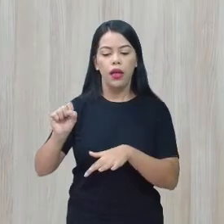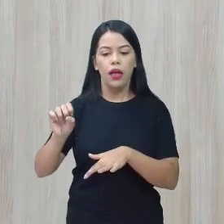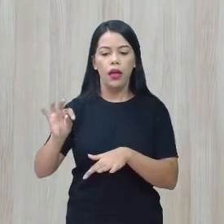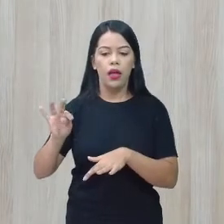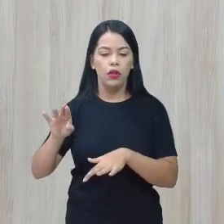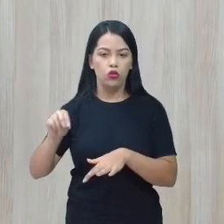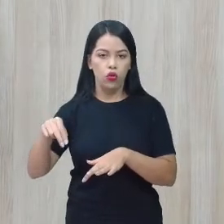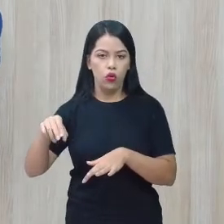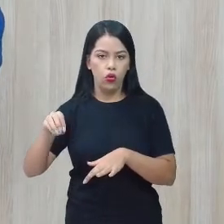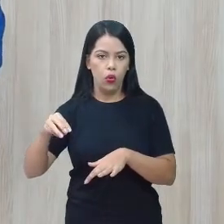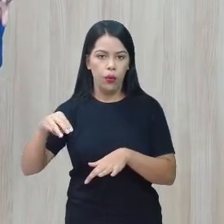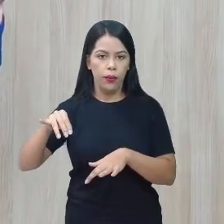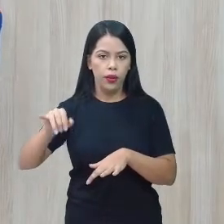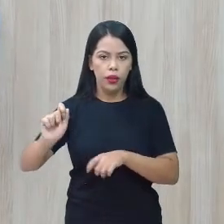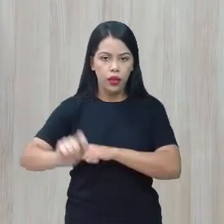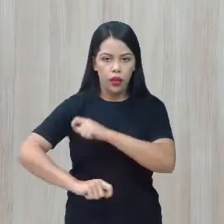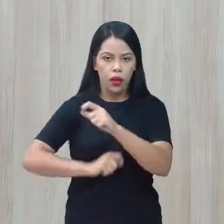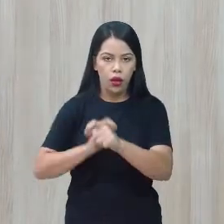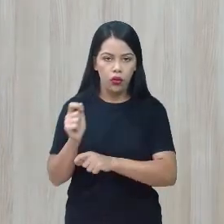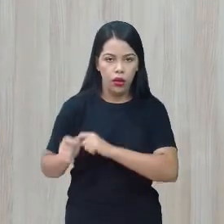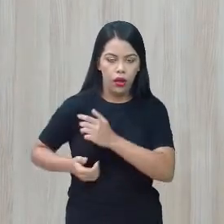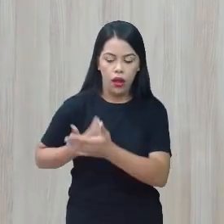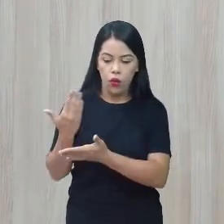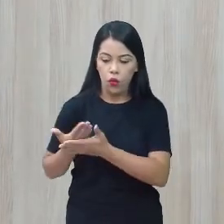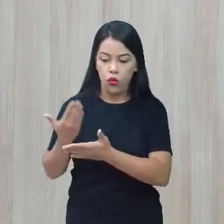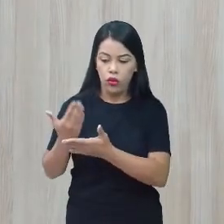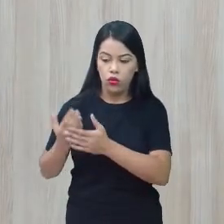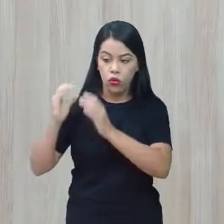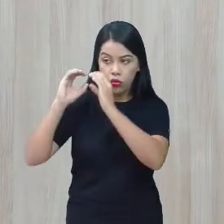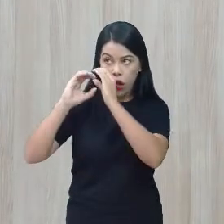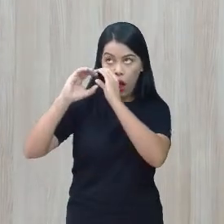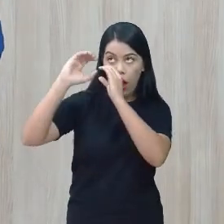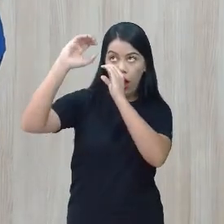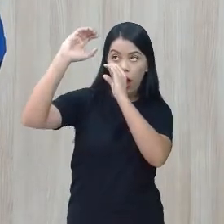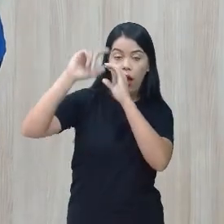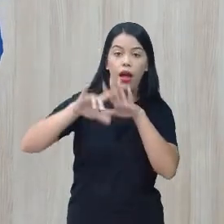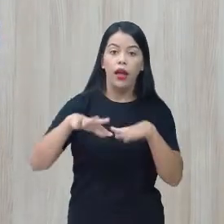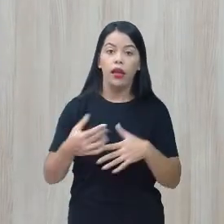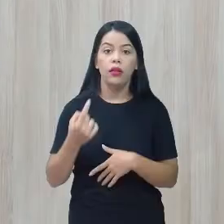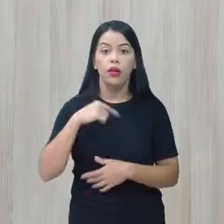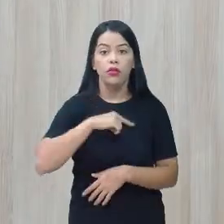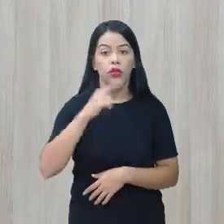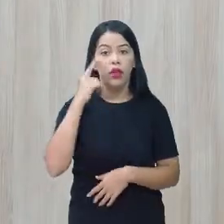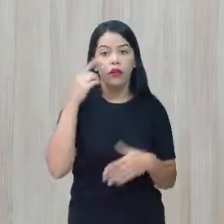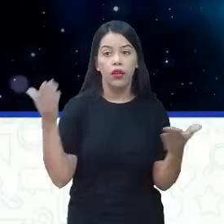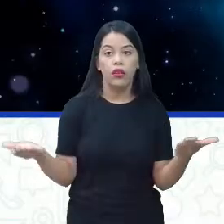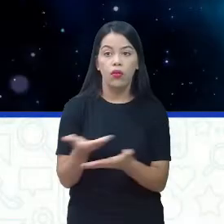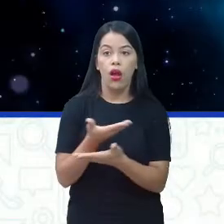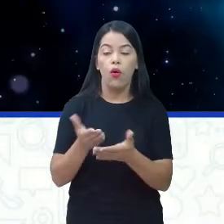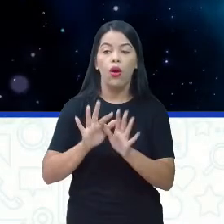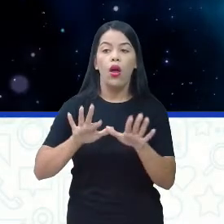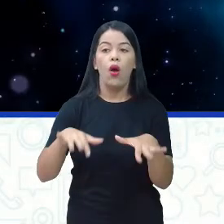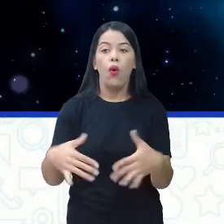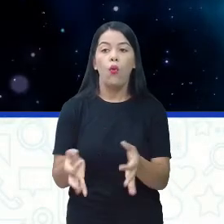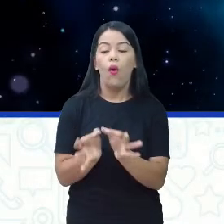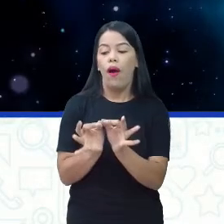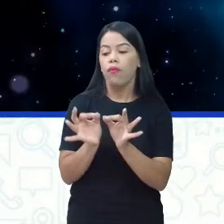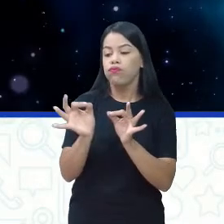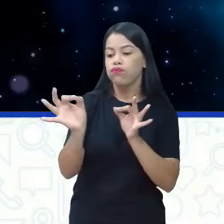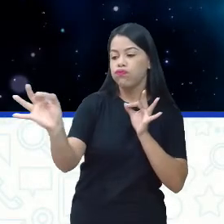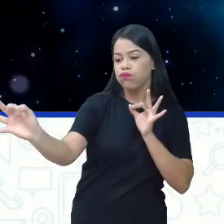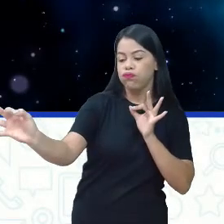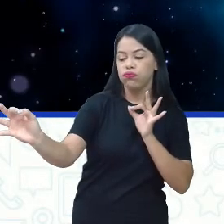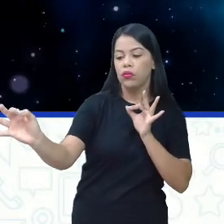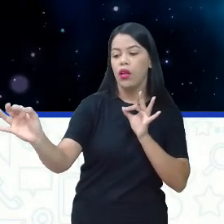chamou de distâncias astronômicas. Agora, a gente está observando aqui, por exemplo, a distância do Sol até a